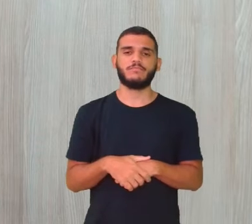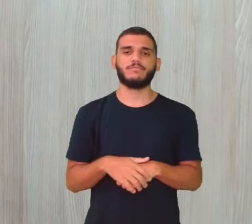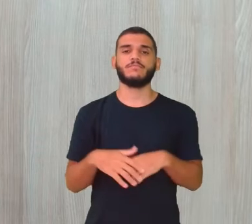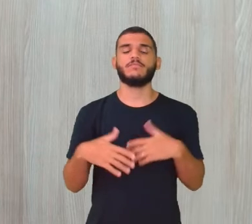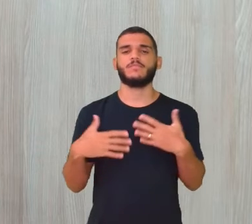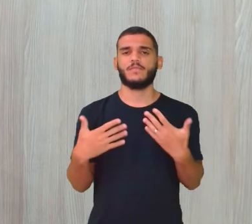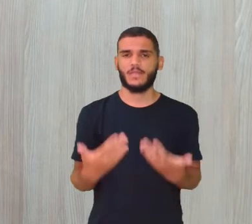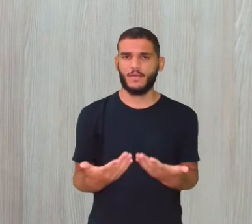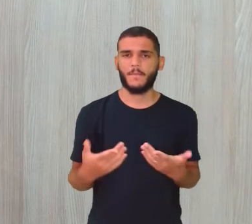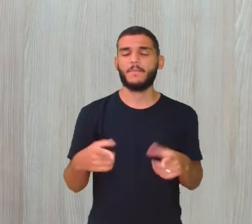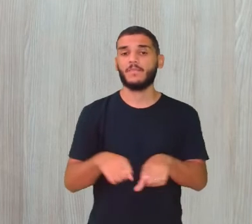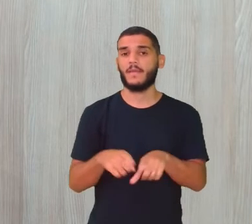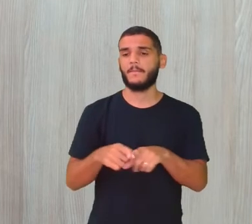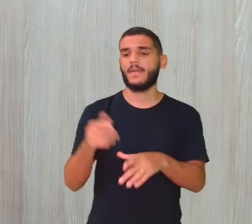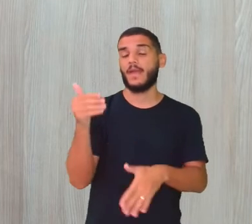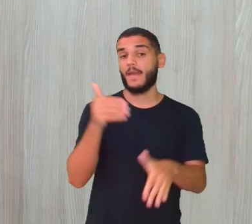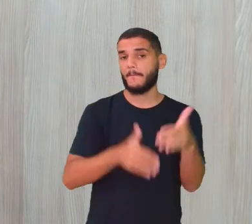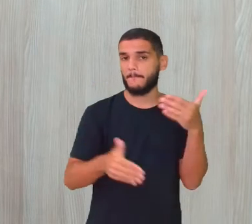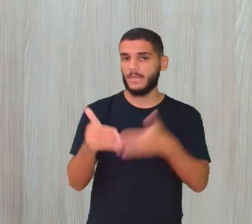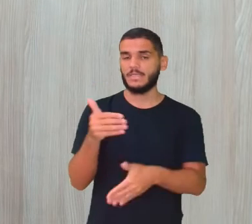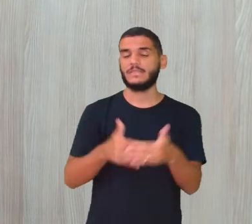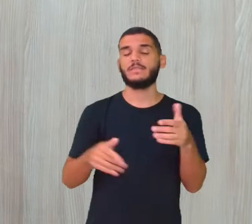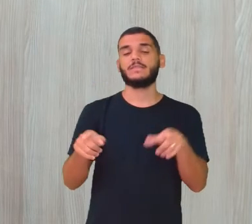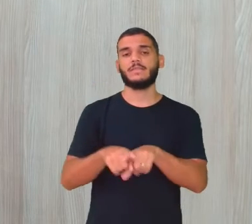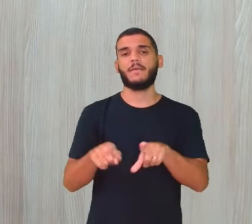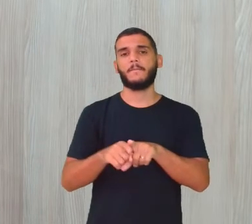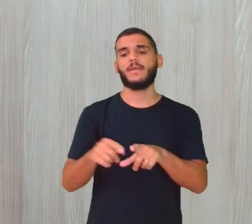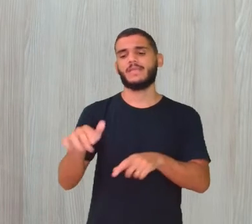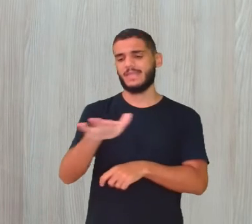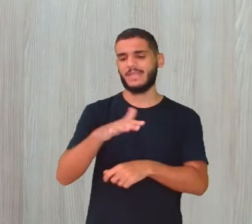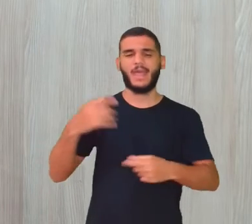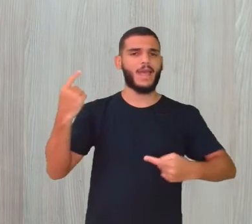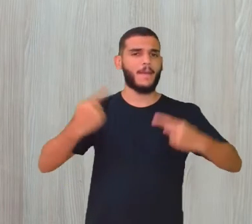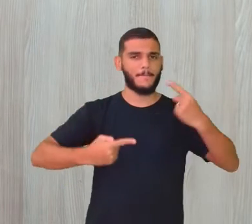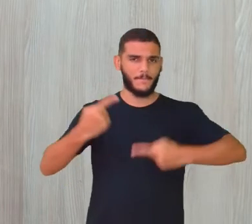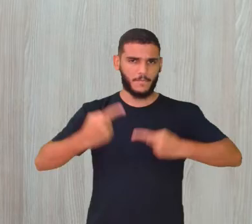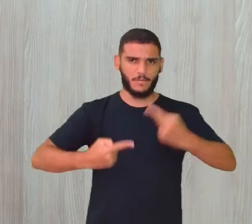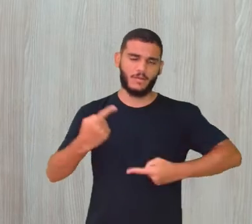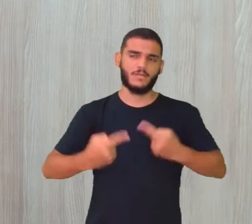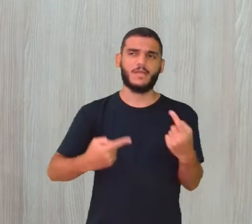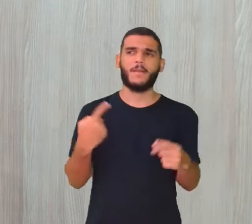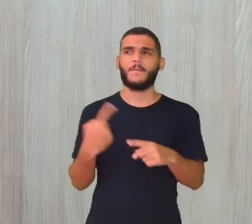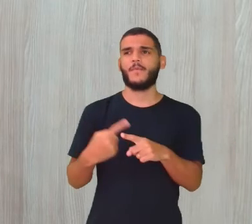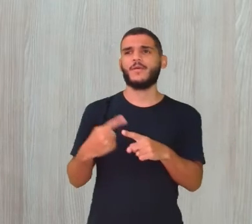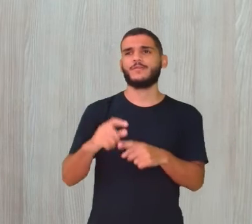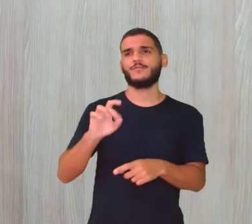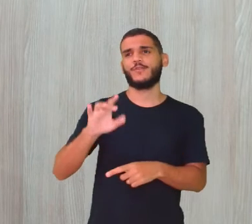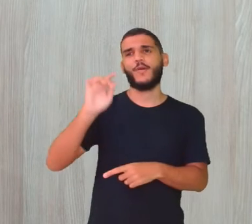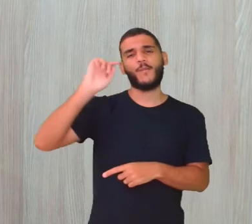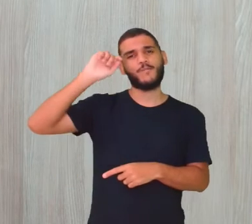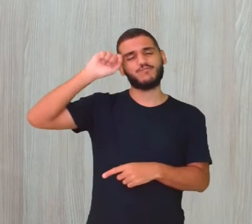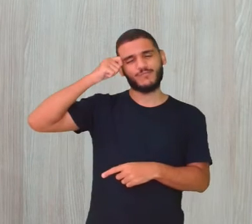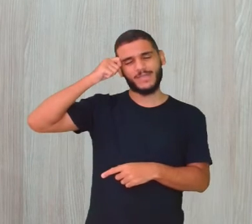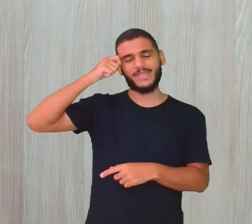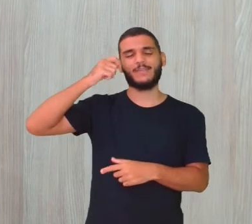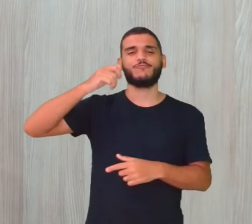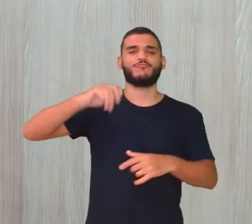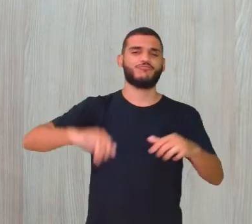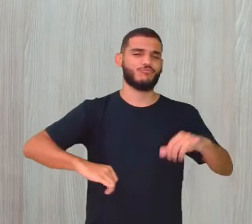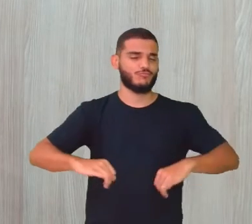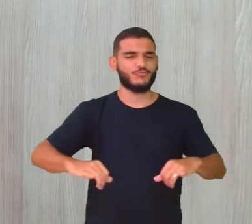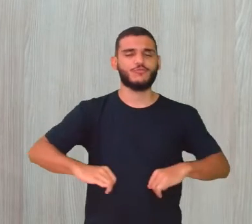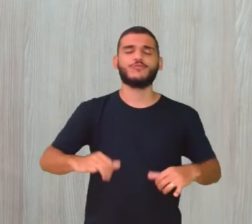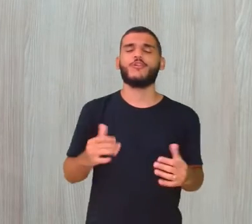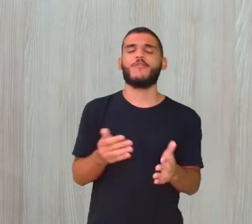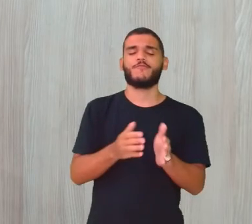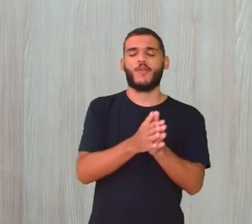dessa questão da participação mais na questão política, né, porque só o negro que passa, né, por todo esse